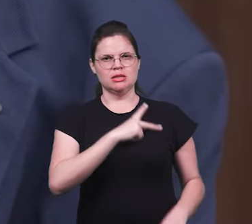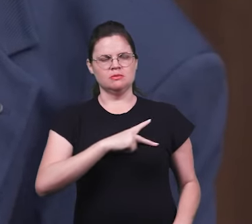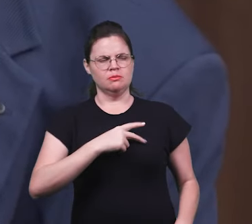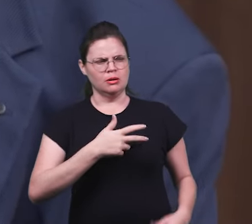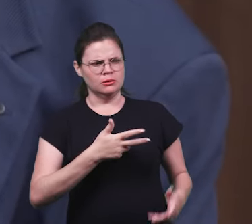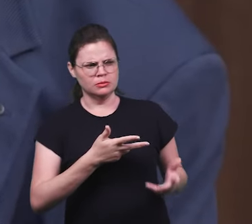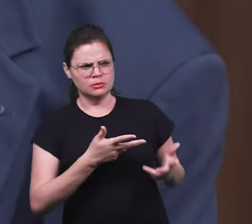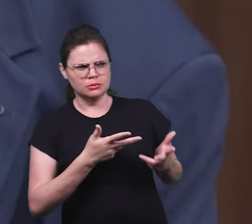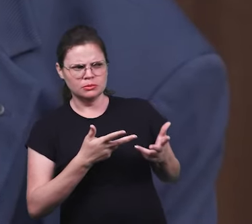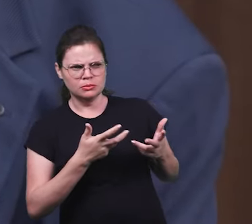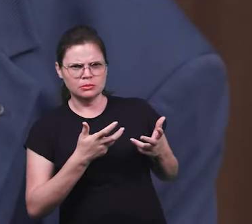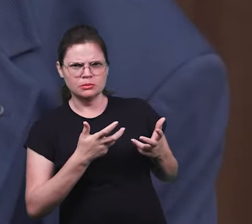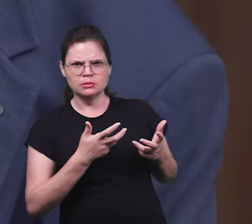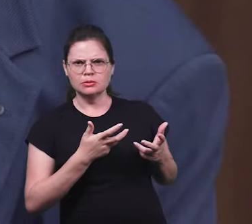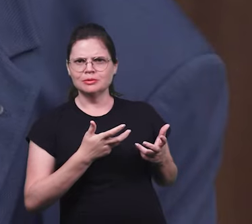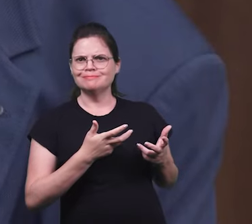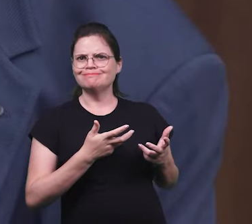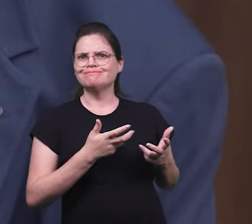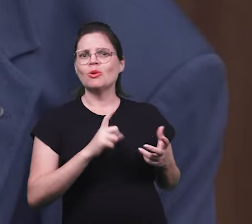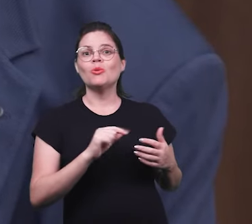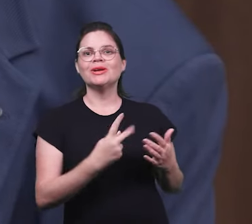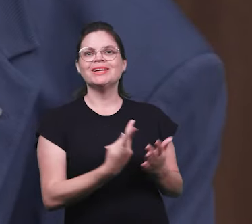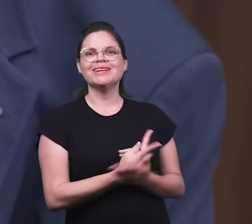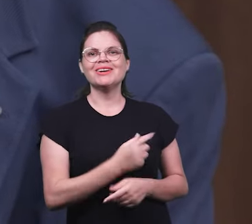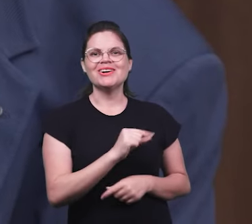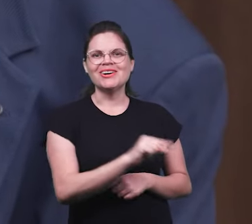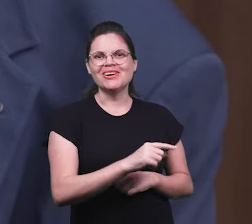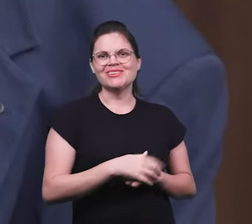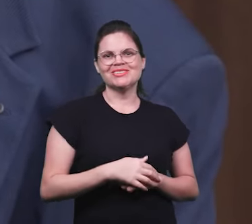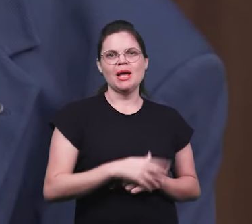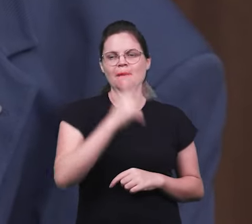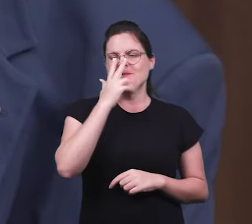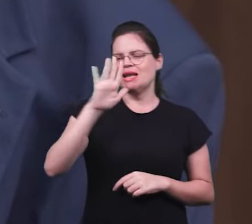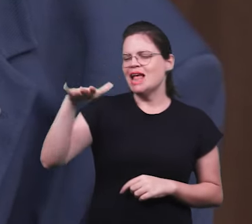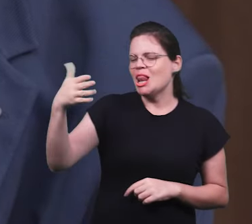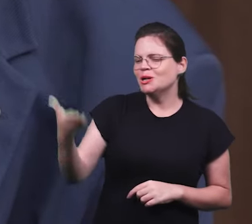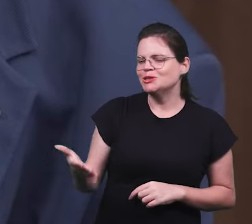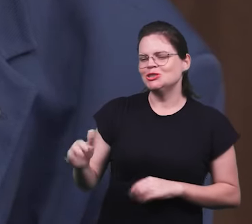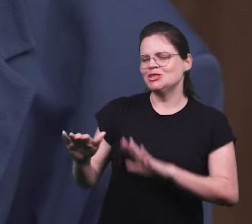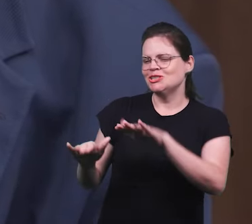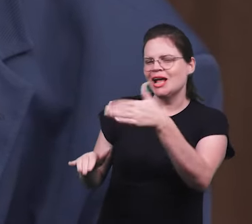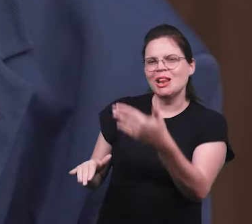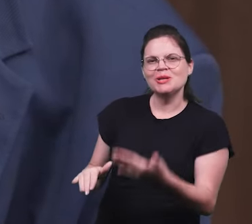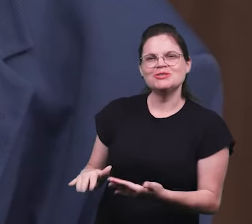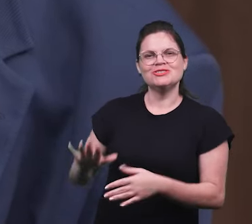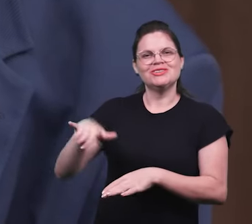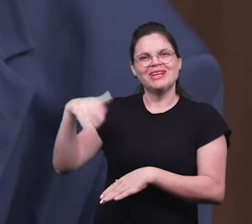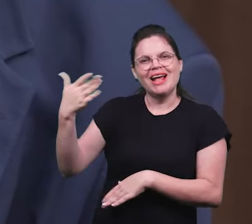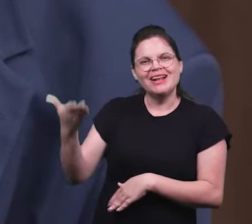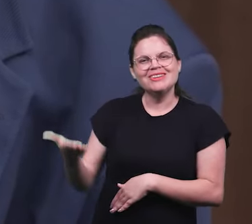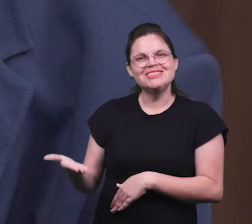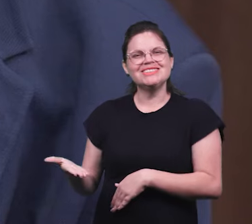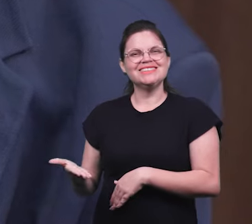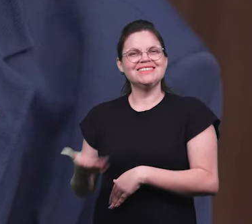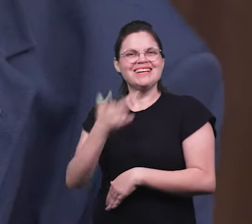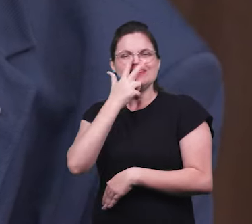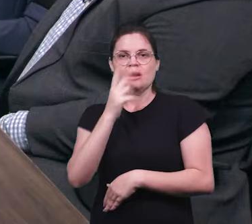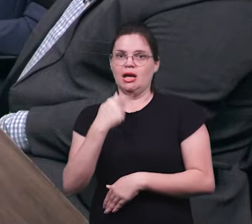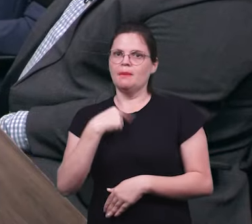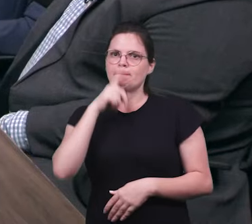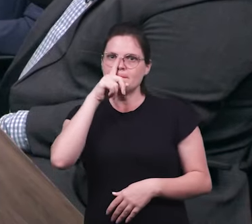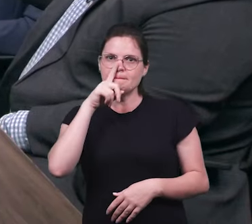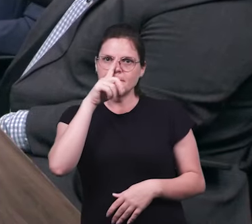que aquilo ali, o objetivo dele era tirar o foco dele do evangelho. Elogios, são perigosos elogios, né? E haveria também o